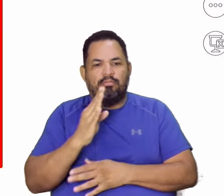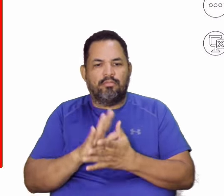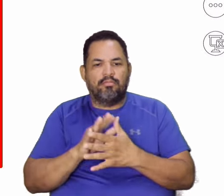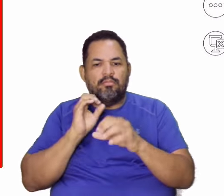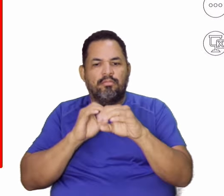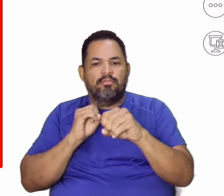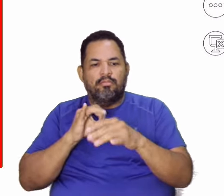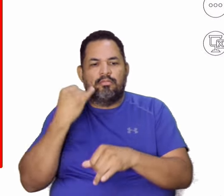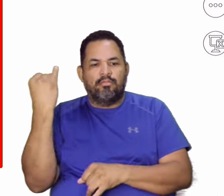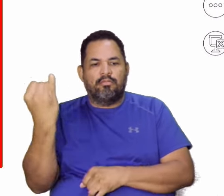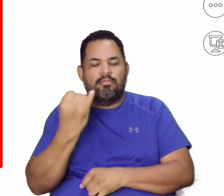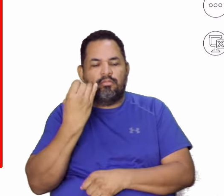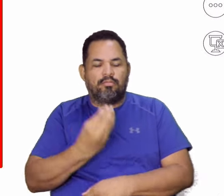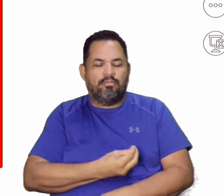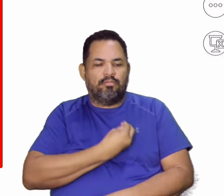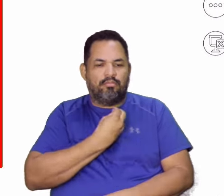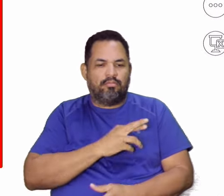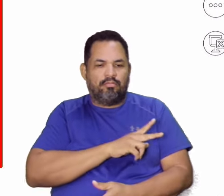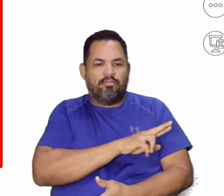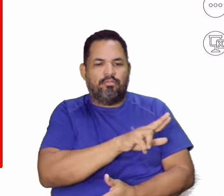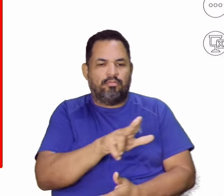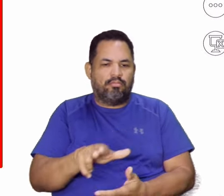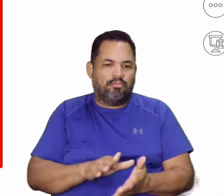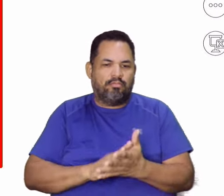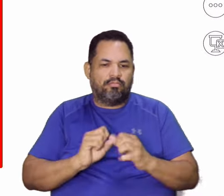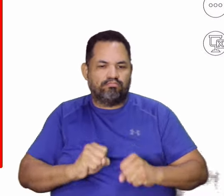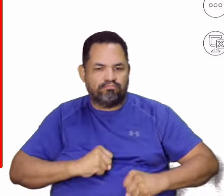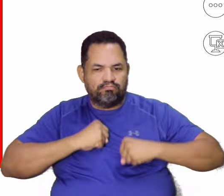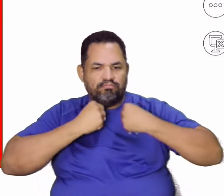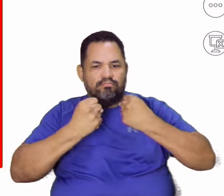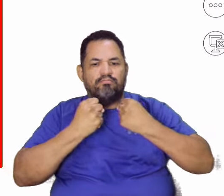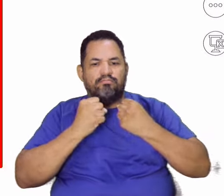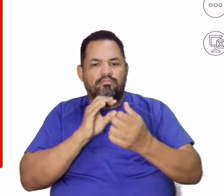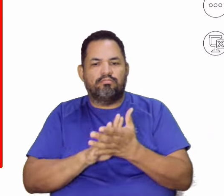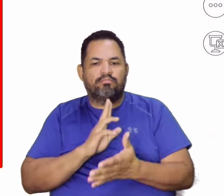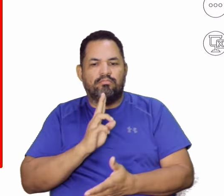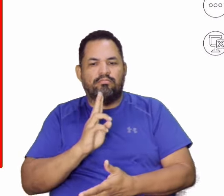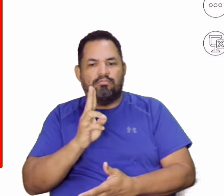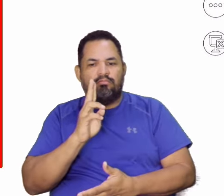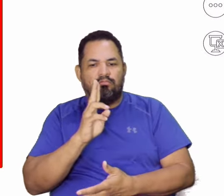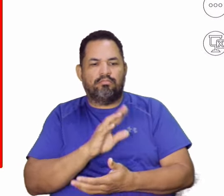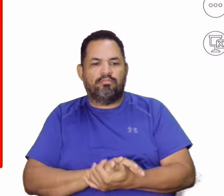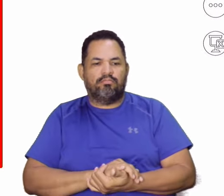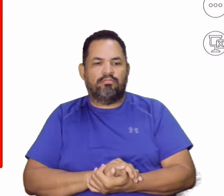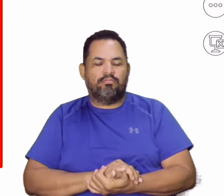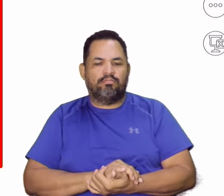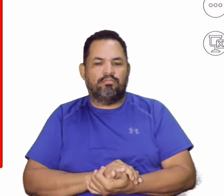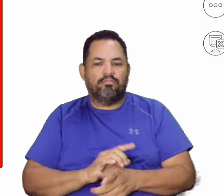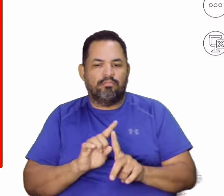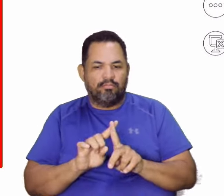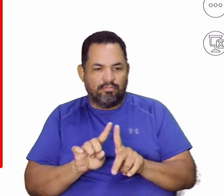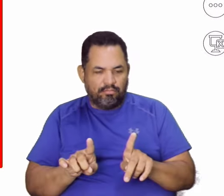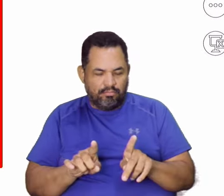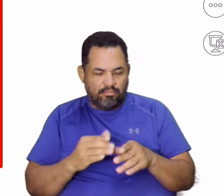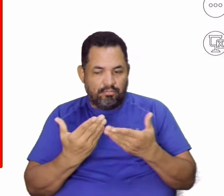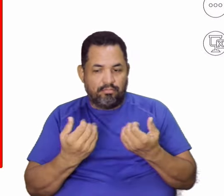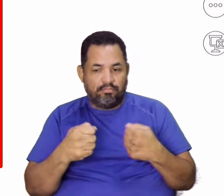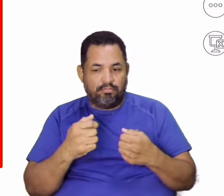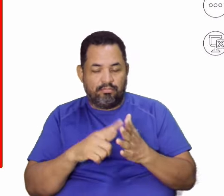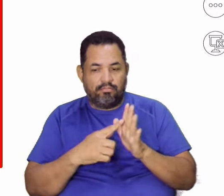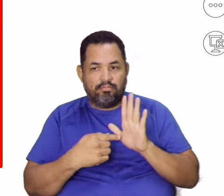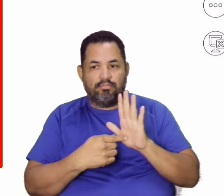sobre a importância da biodiversidade e também encorajam aí A Conservação você pode